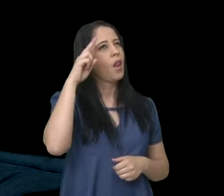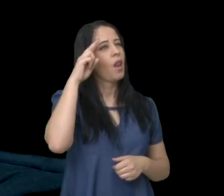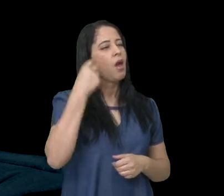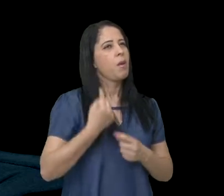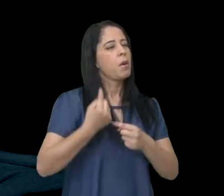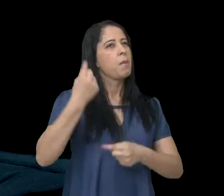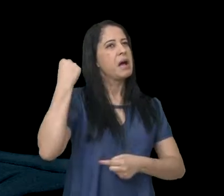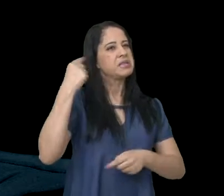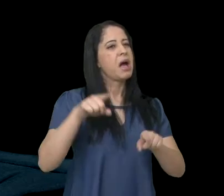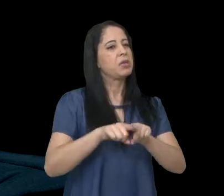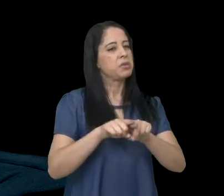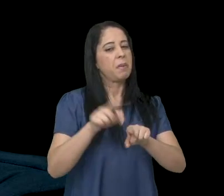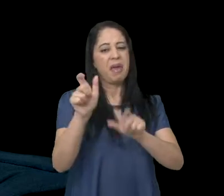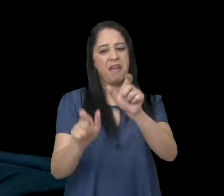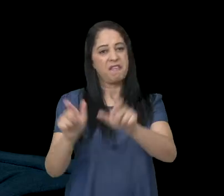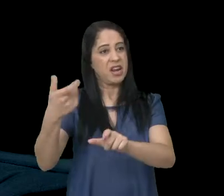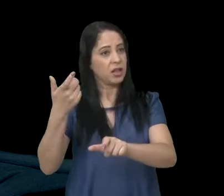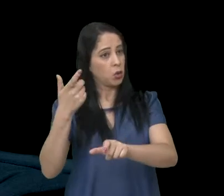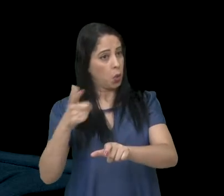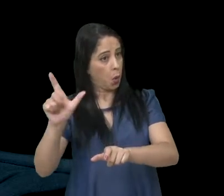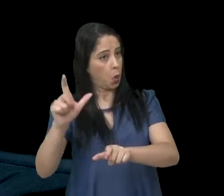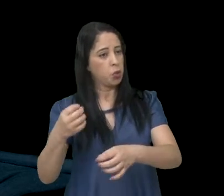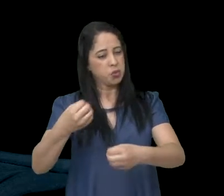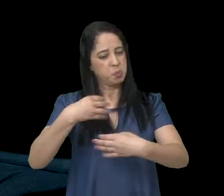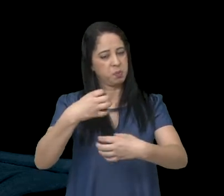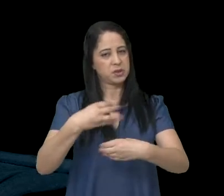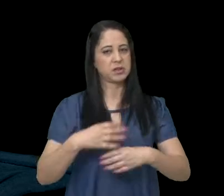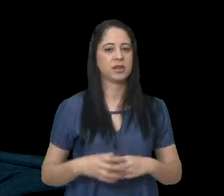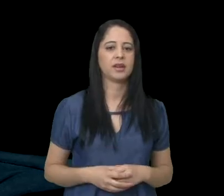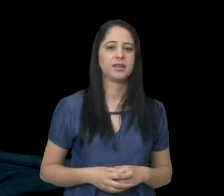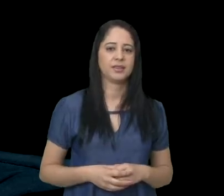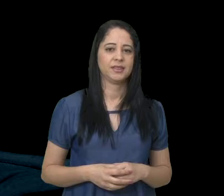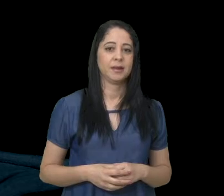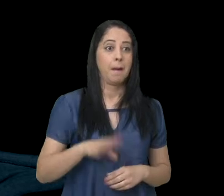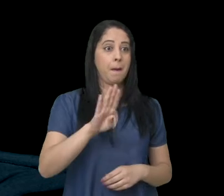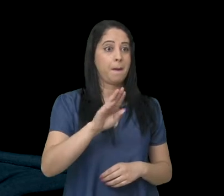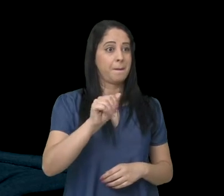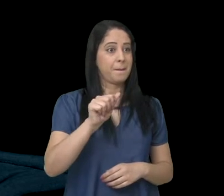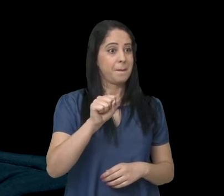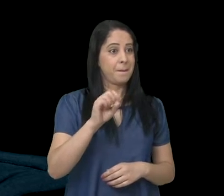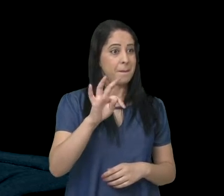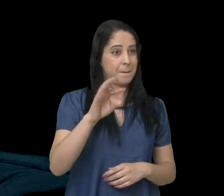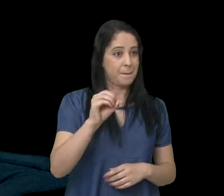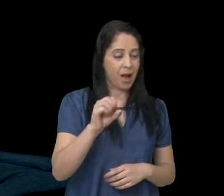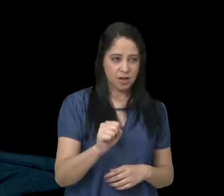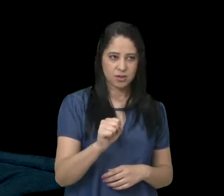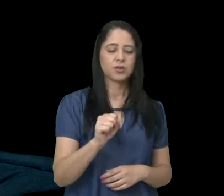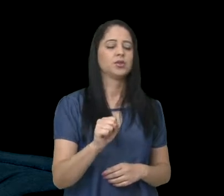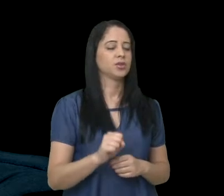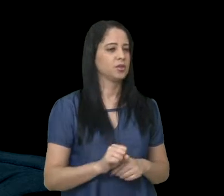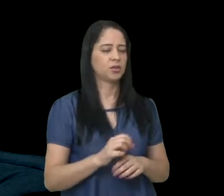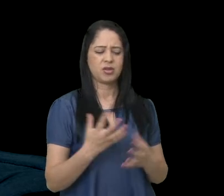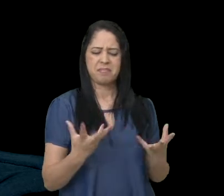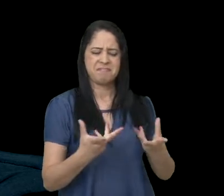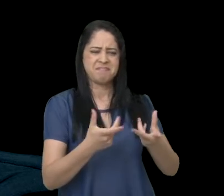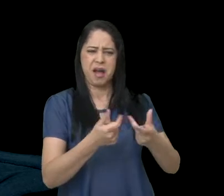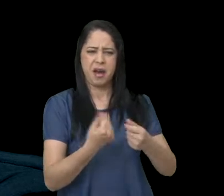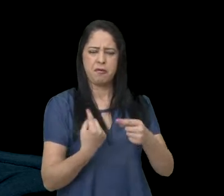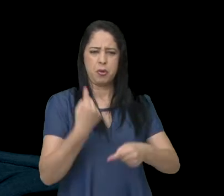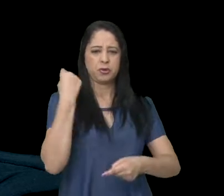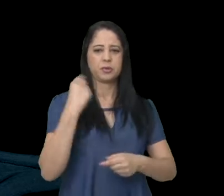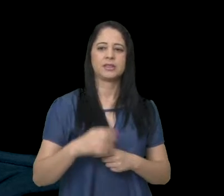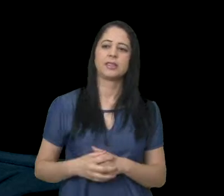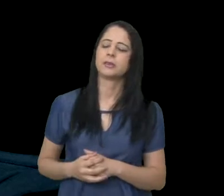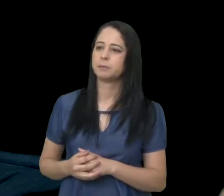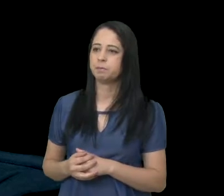muitos vereadores que passaram por aqui, que eu aprendi. Bastos, né? Então, nossa, foi brilhante aqui na Câmara.